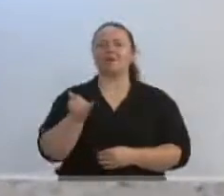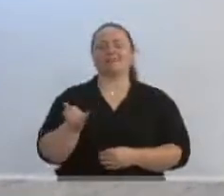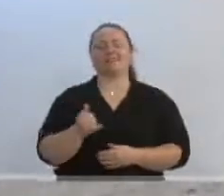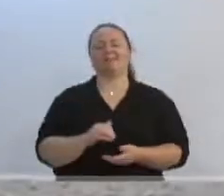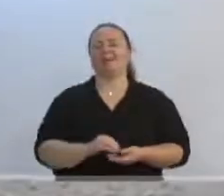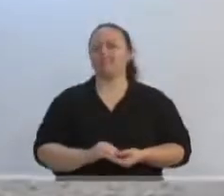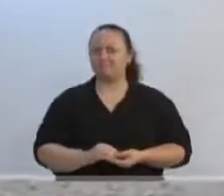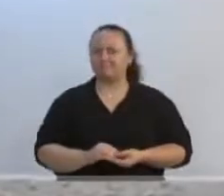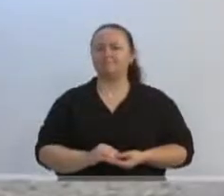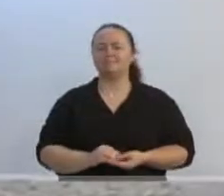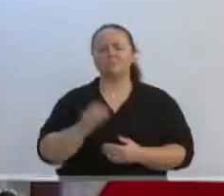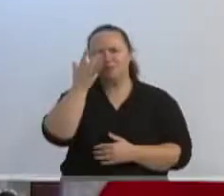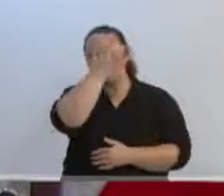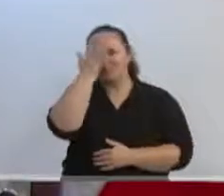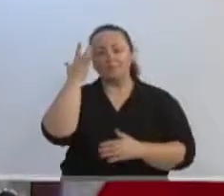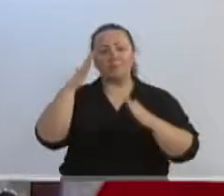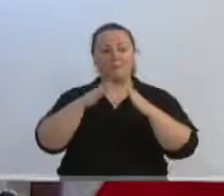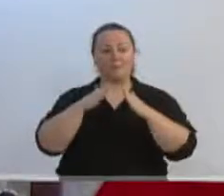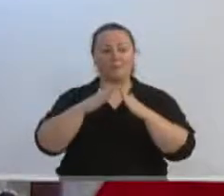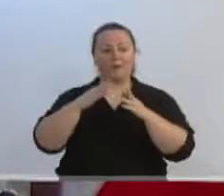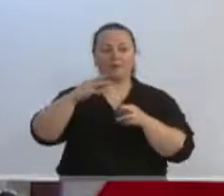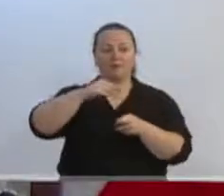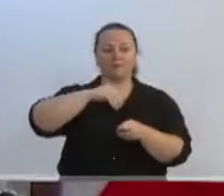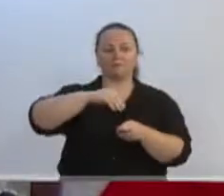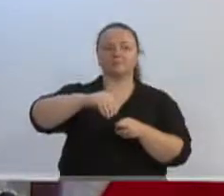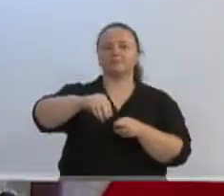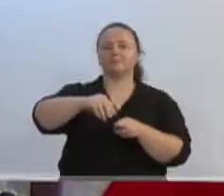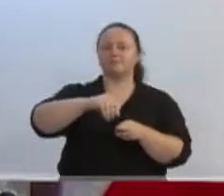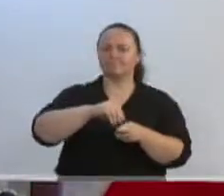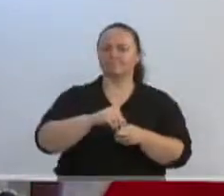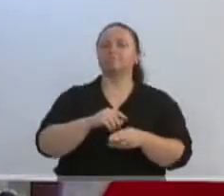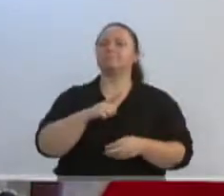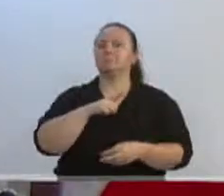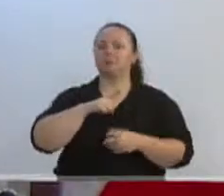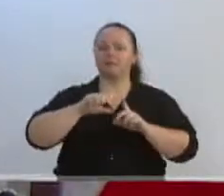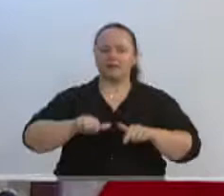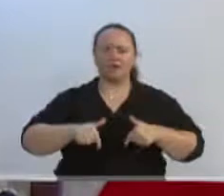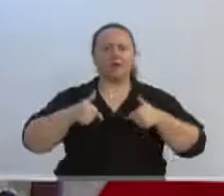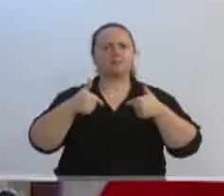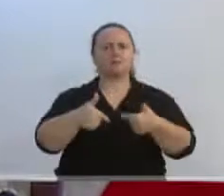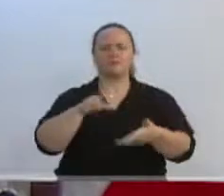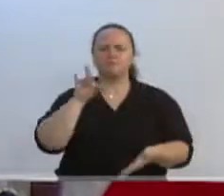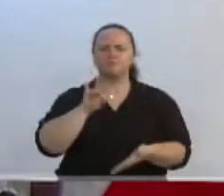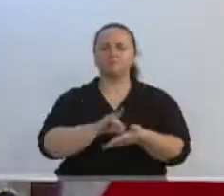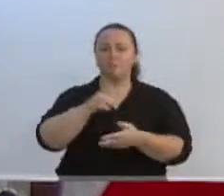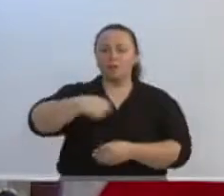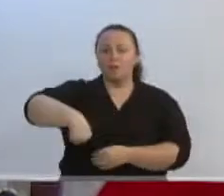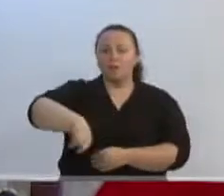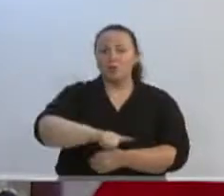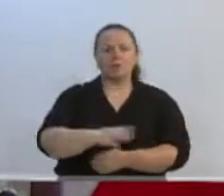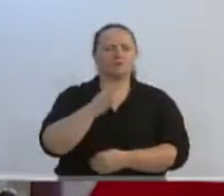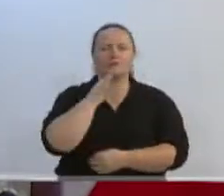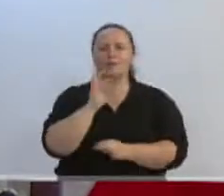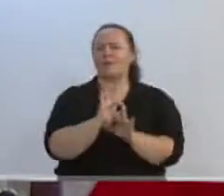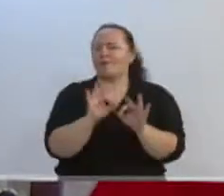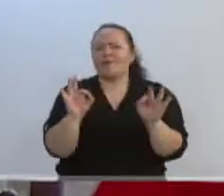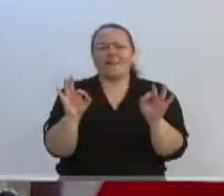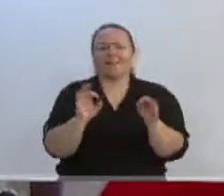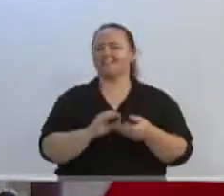que, assim, o pessoal que mora lá na Nova Rússia faz muitas ações, promove muitas ações que nós não temos conhecimentos,